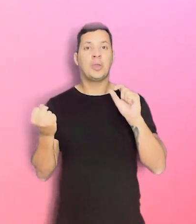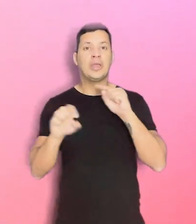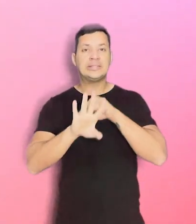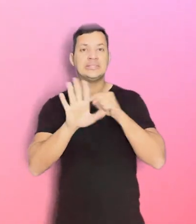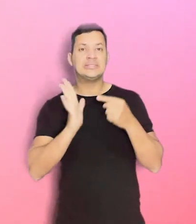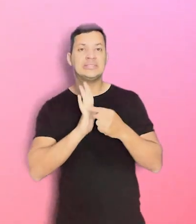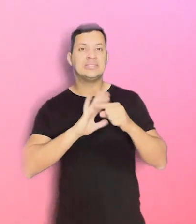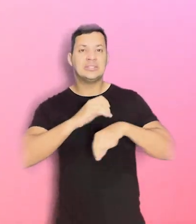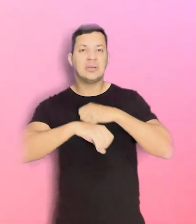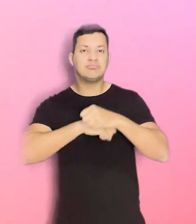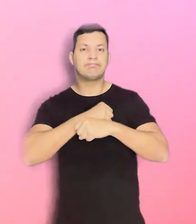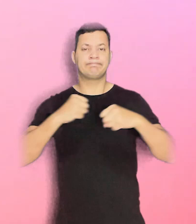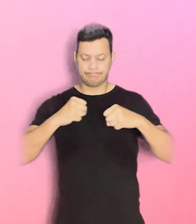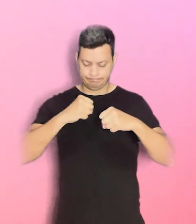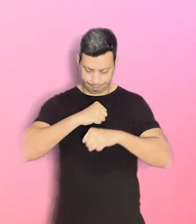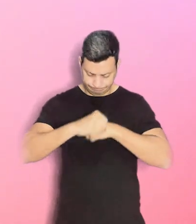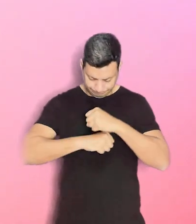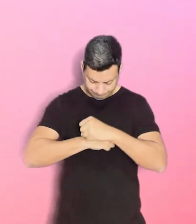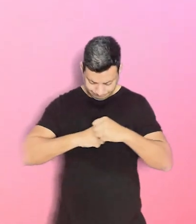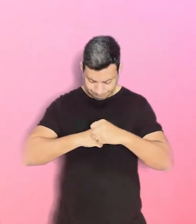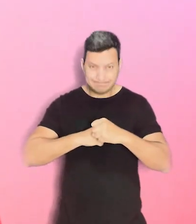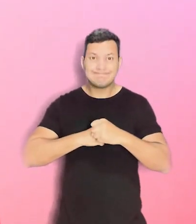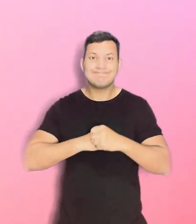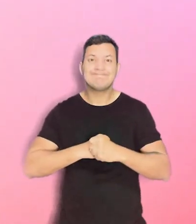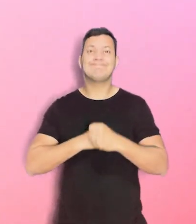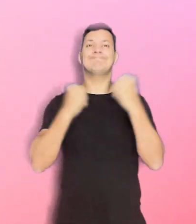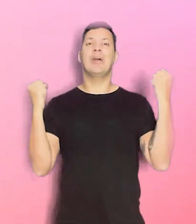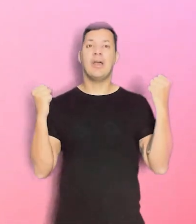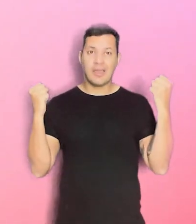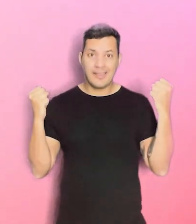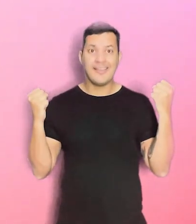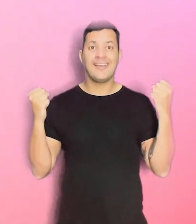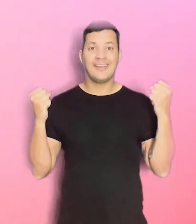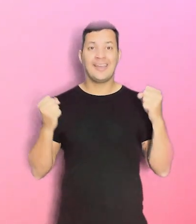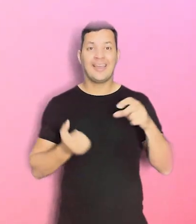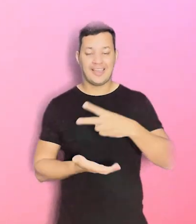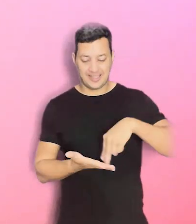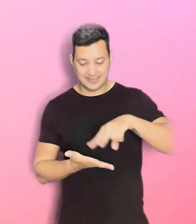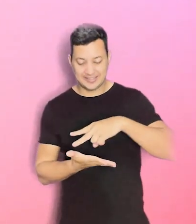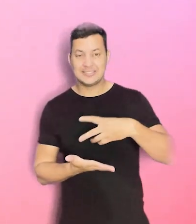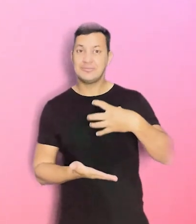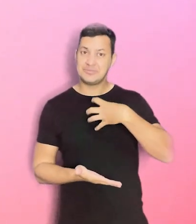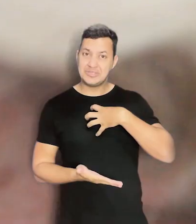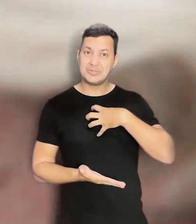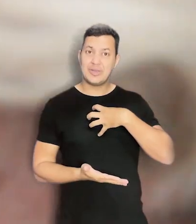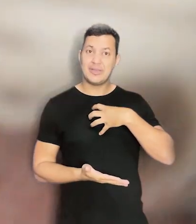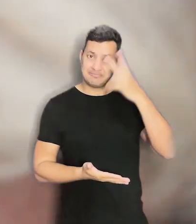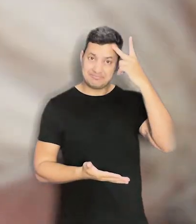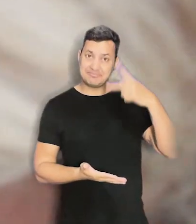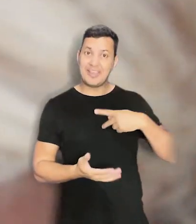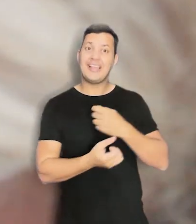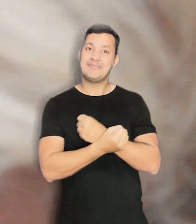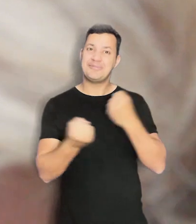que nós temos, né? A dança para mim é libertadora.